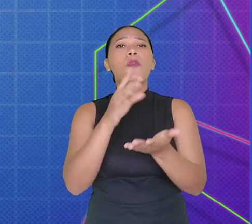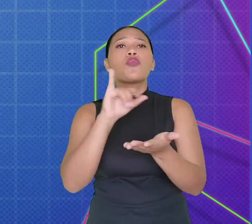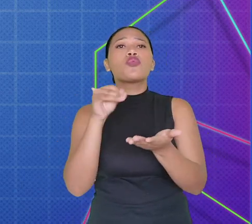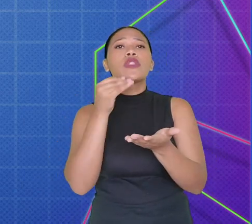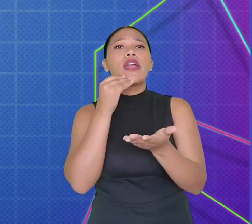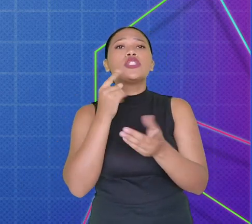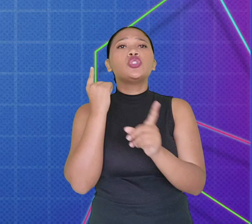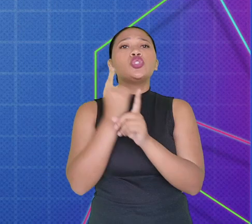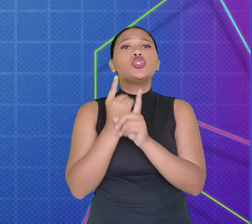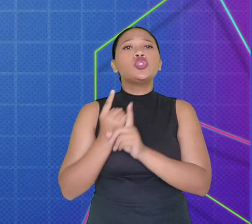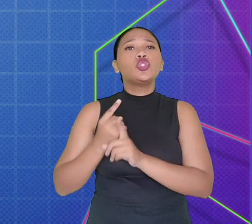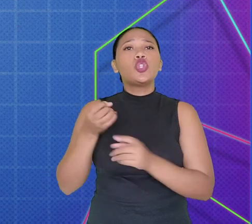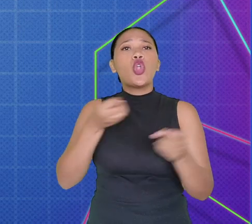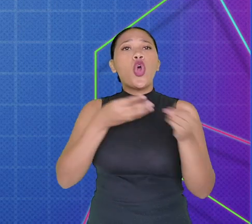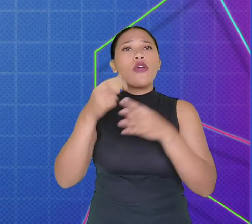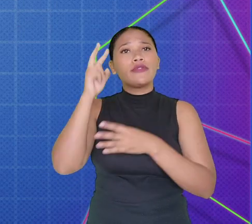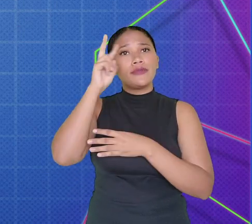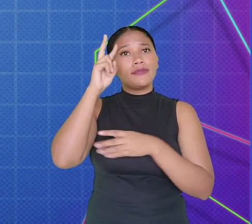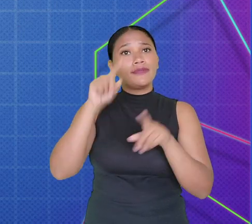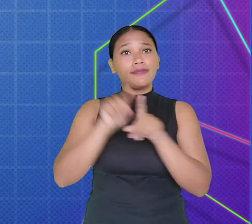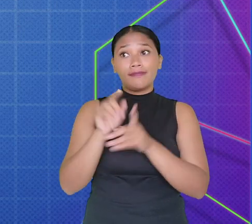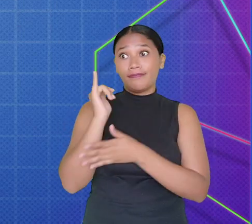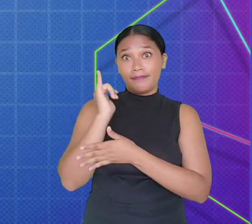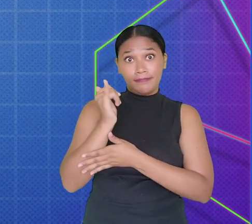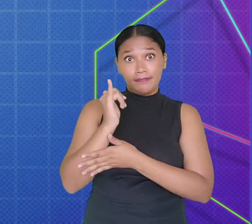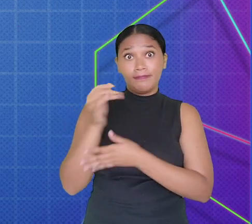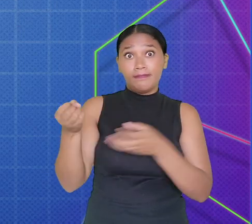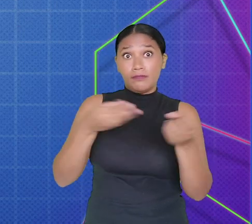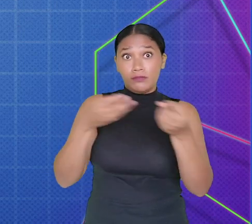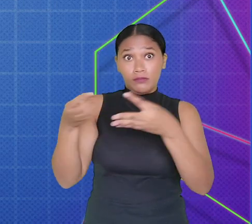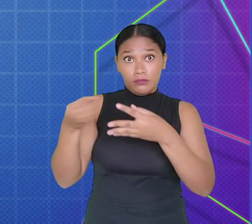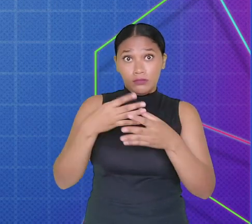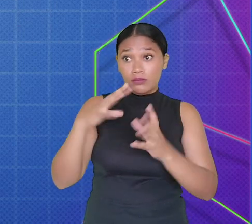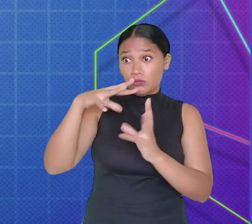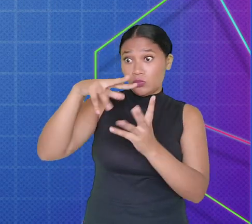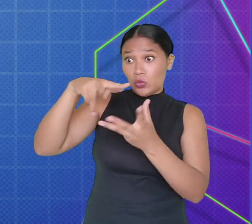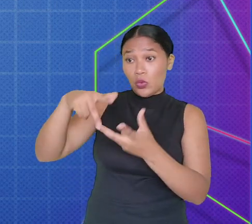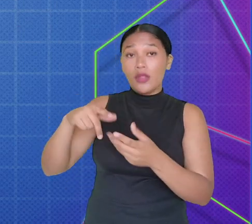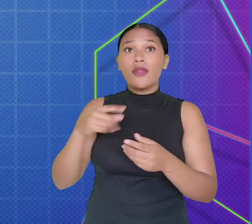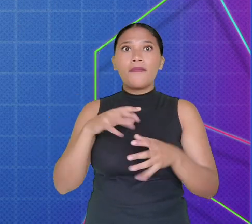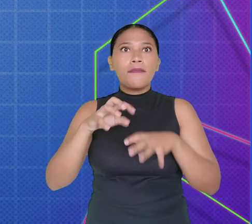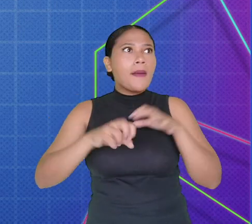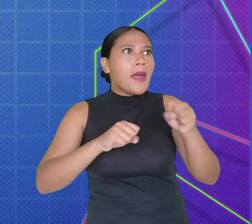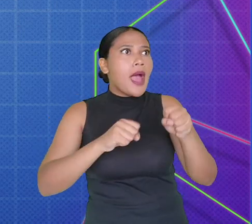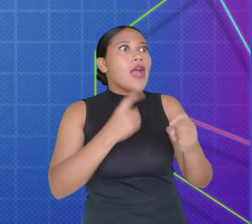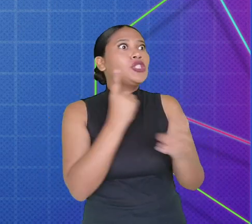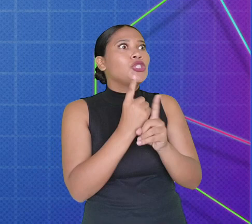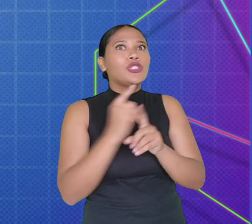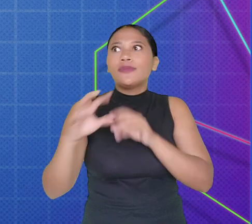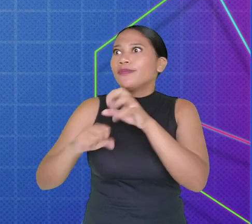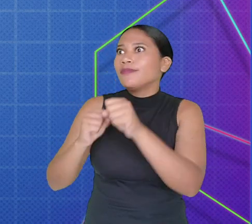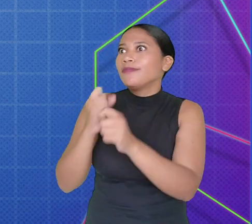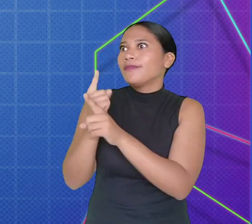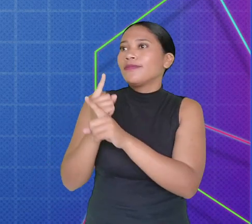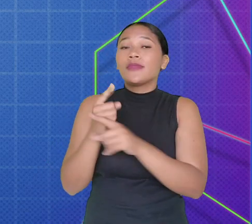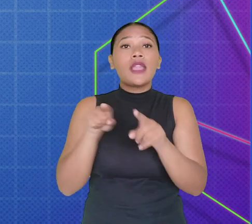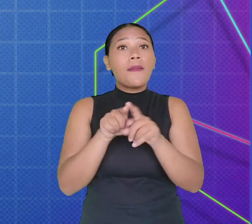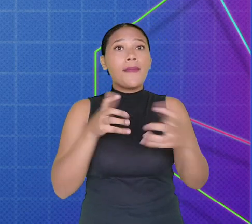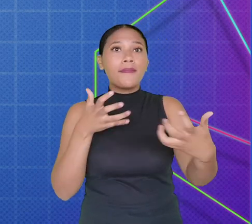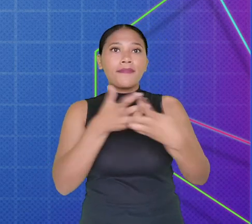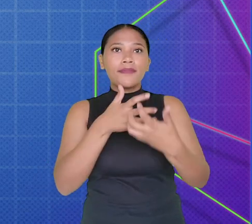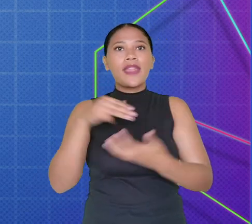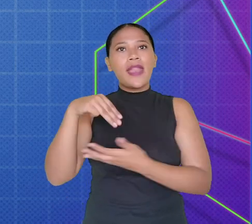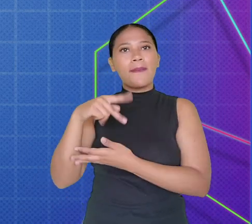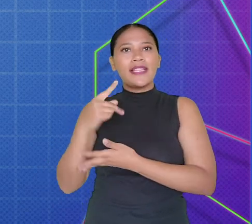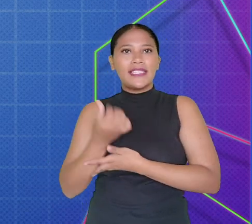a oportunidade de descobrir novas histórias e informações sobre o mundo do jogo através da exploração e interação